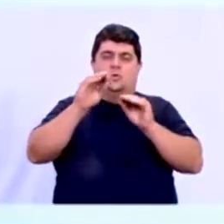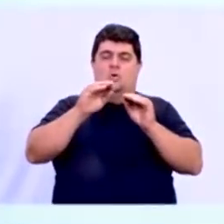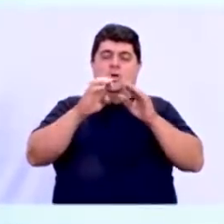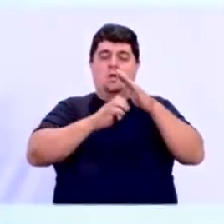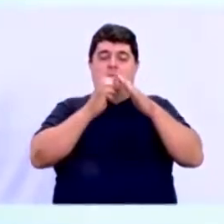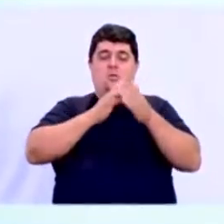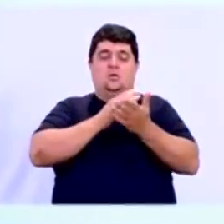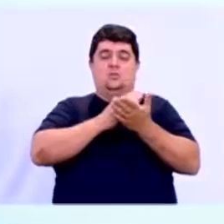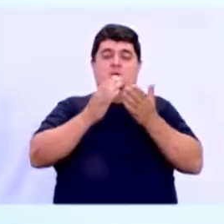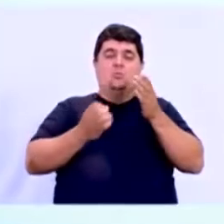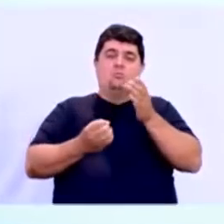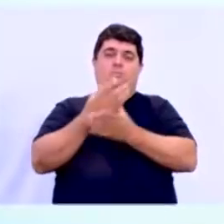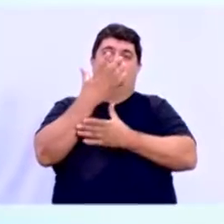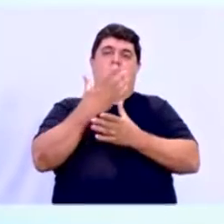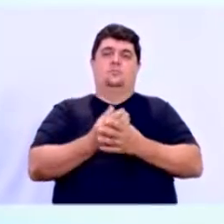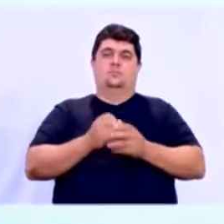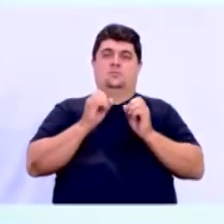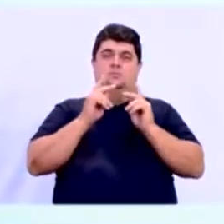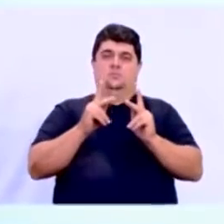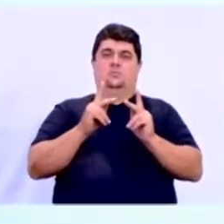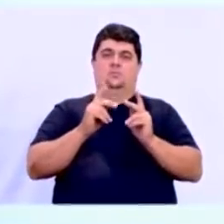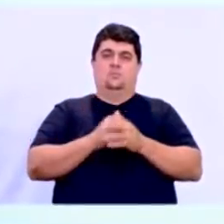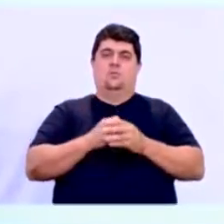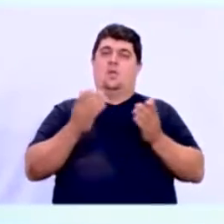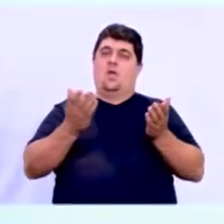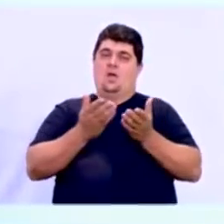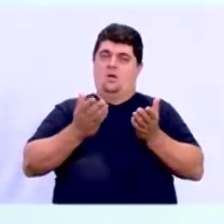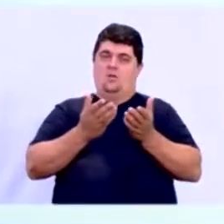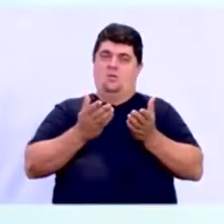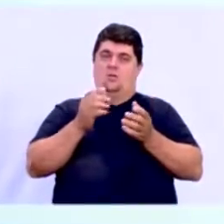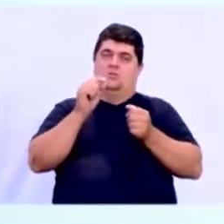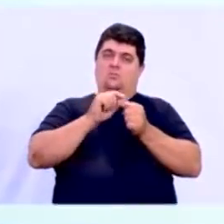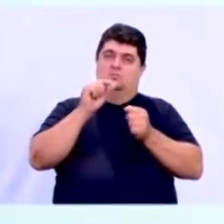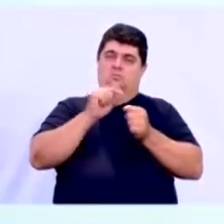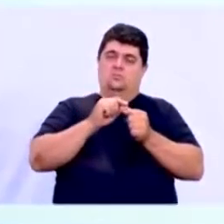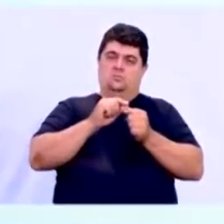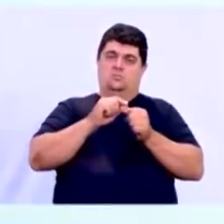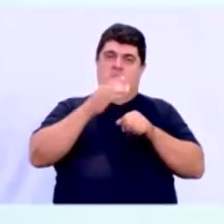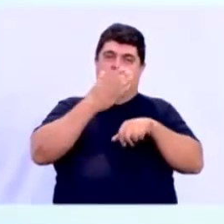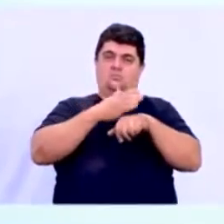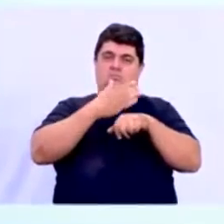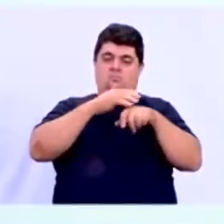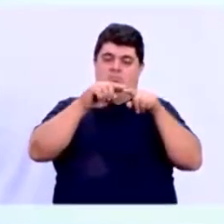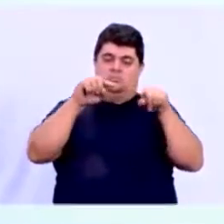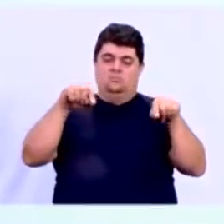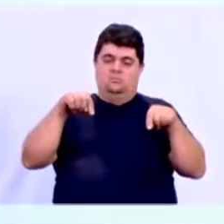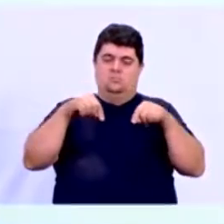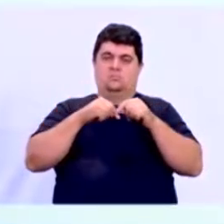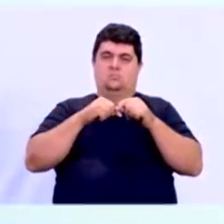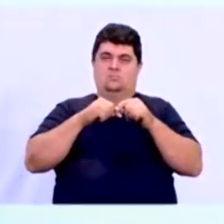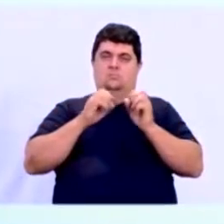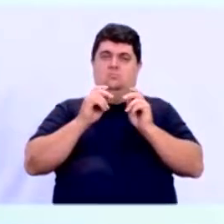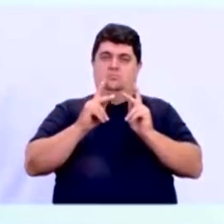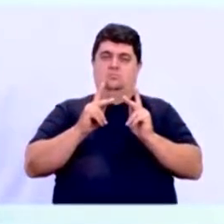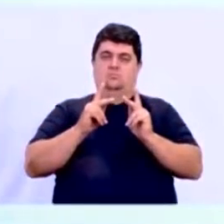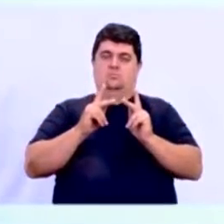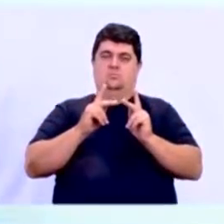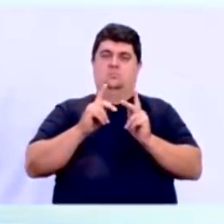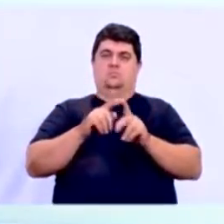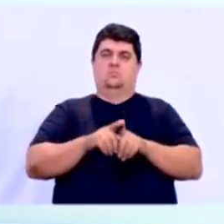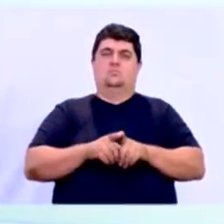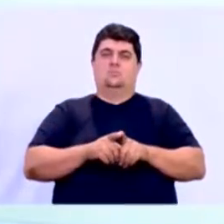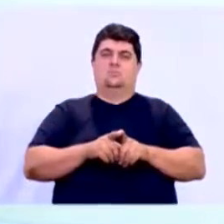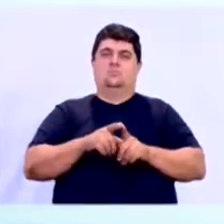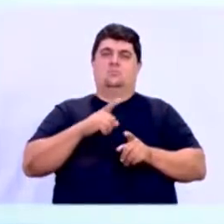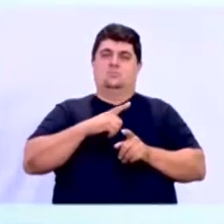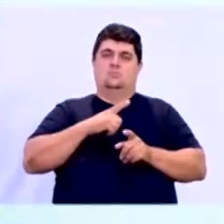aí em prática, certo? Então agora nós ficaremos com a atividade de sala, tá? Esse material